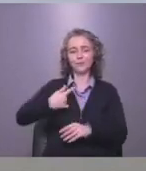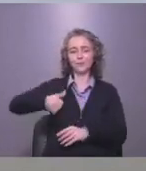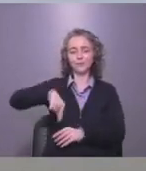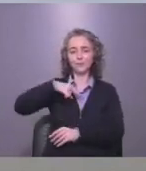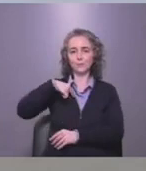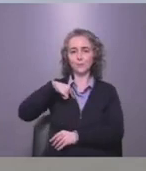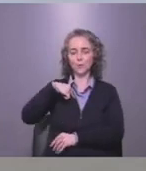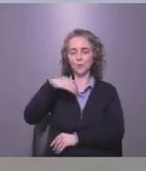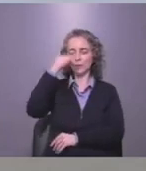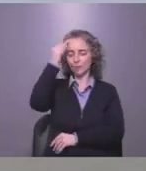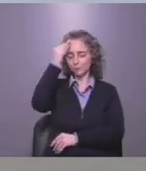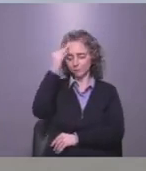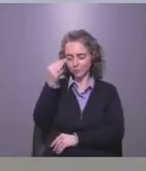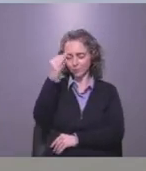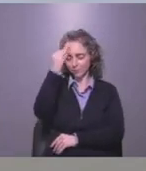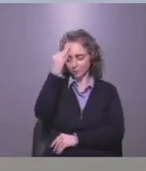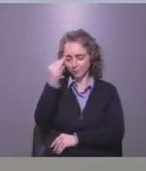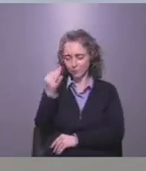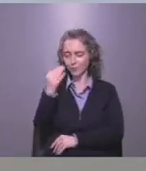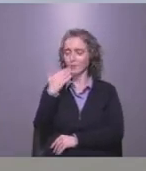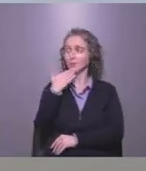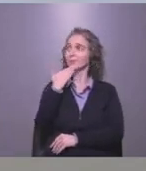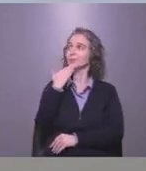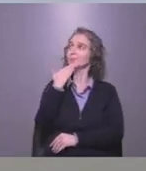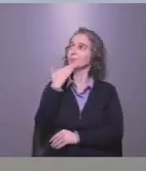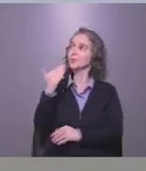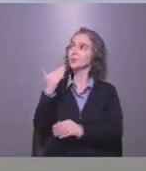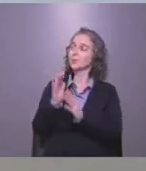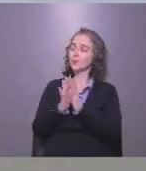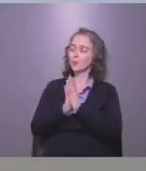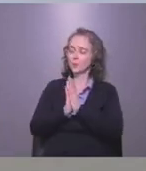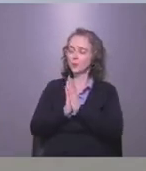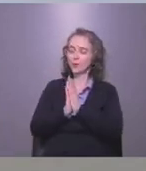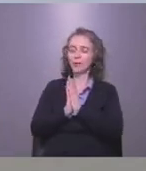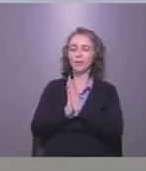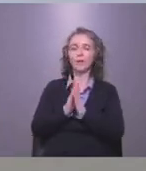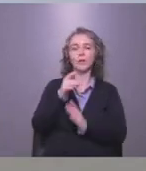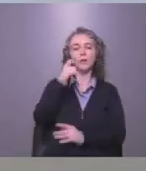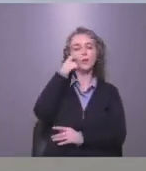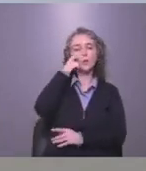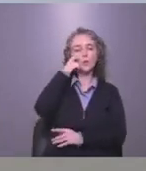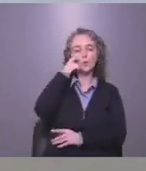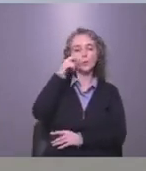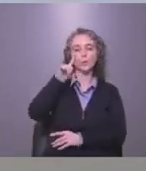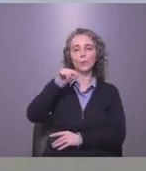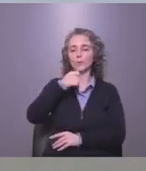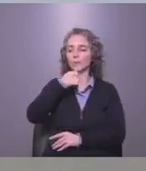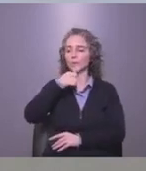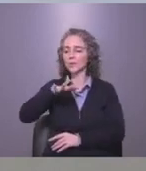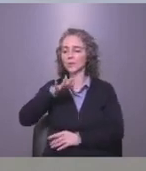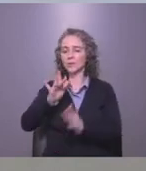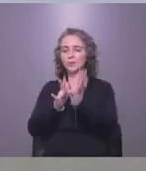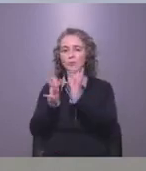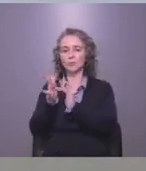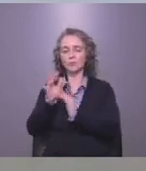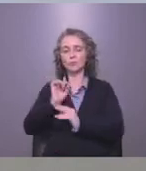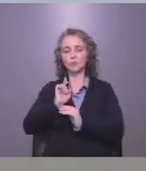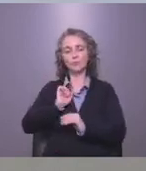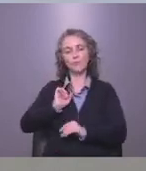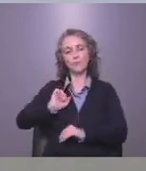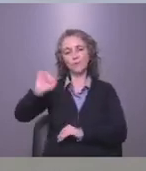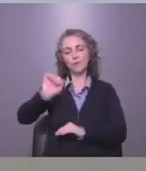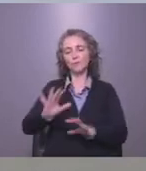Humildemente vos suplicamos que, participando no corpo e sangue de Cristo,